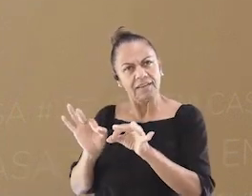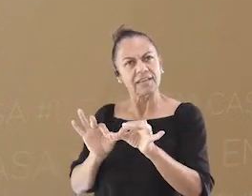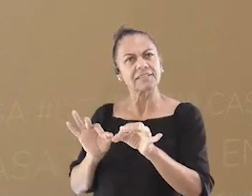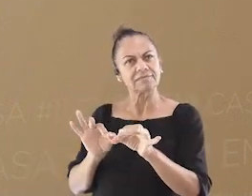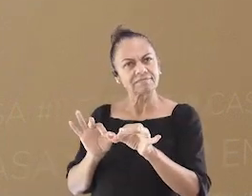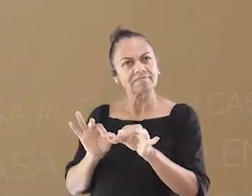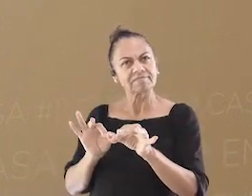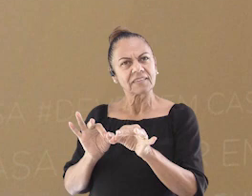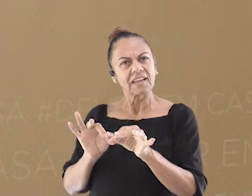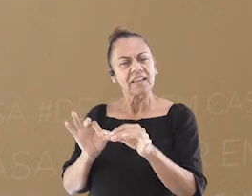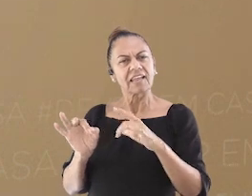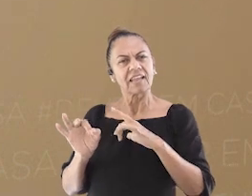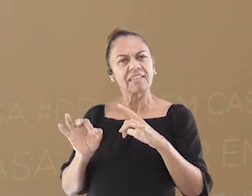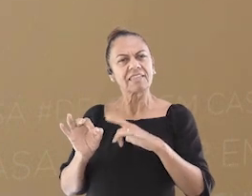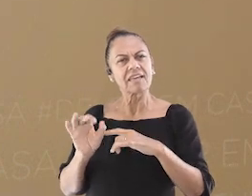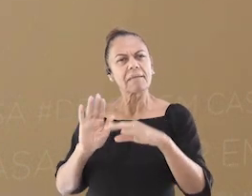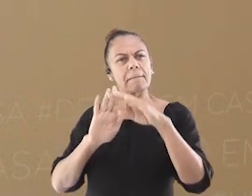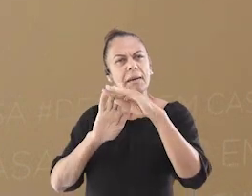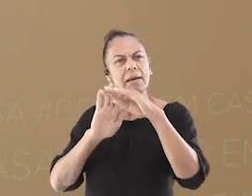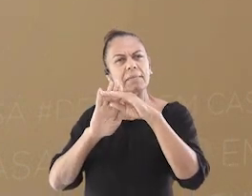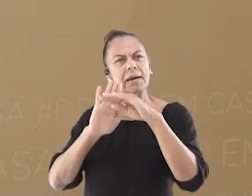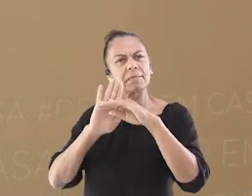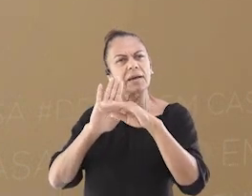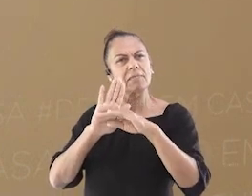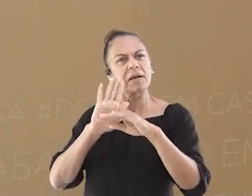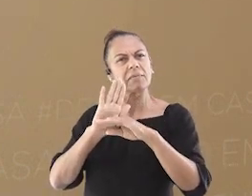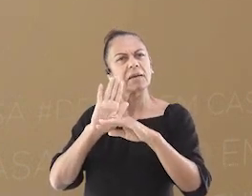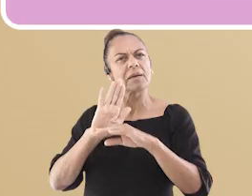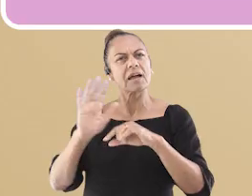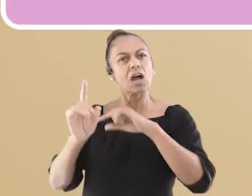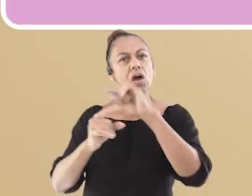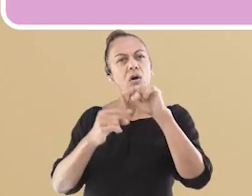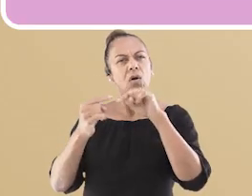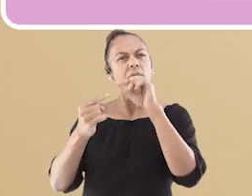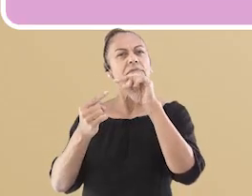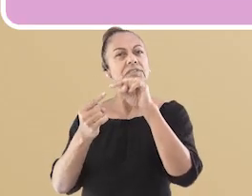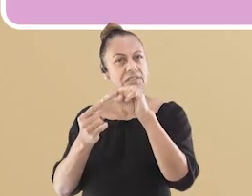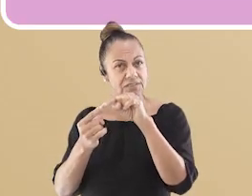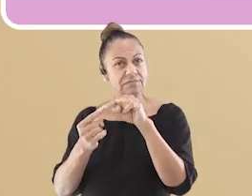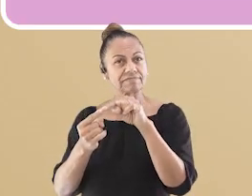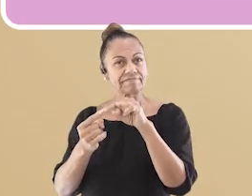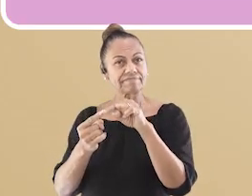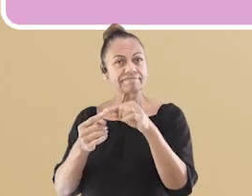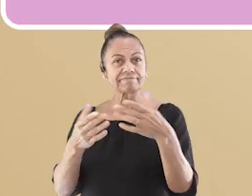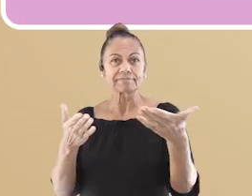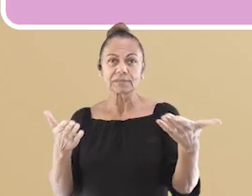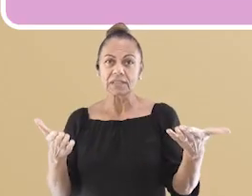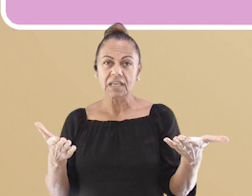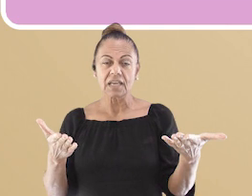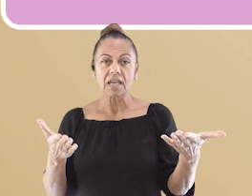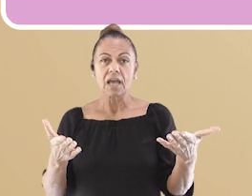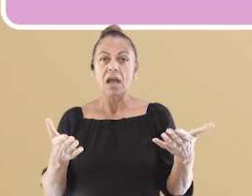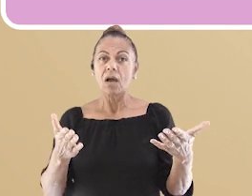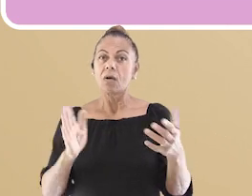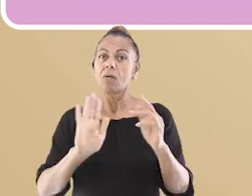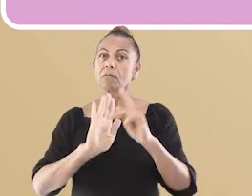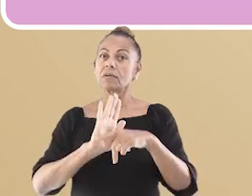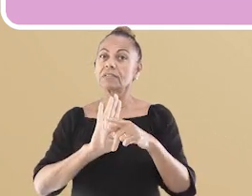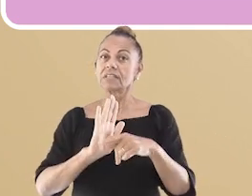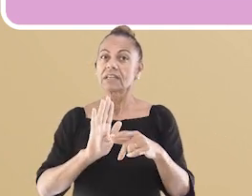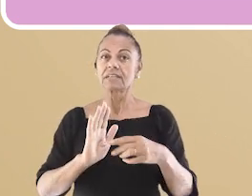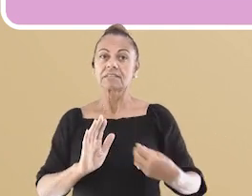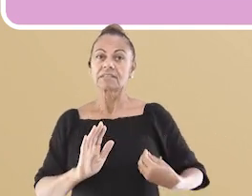ao longo do prazo e estabelecer metas. O projeto de vida de algumas pessoas é a luta por